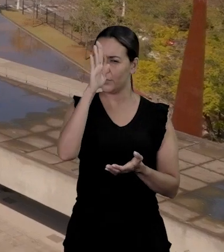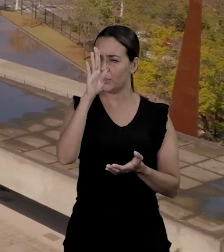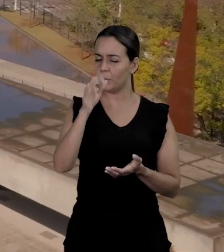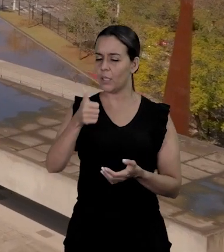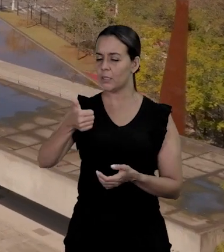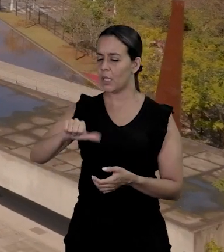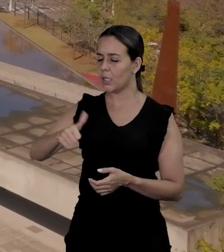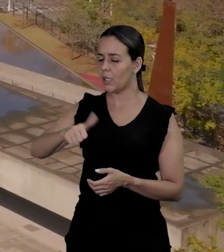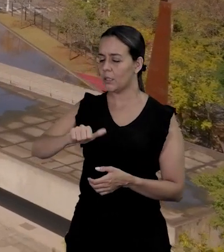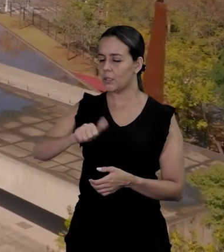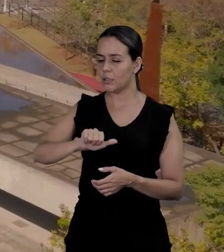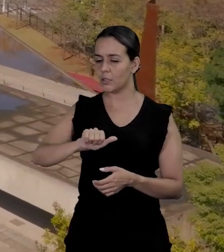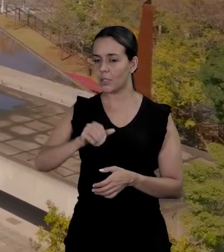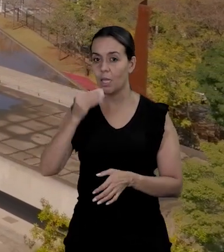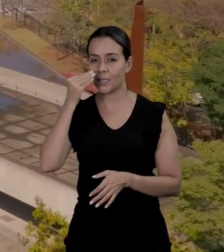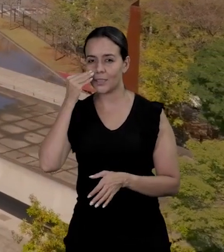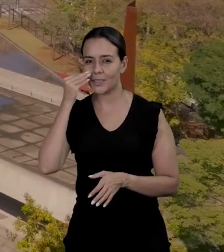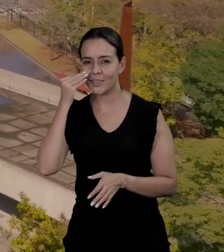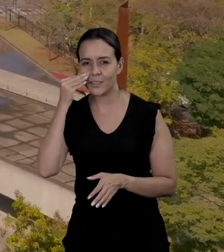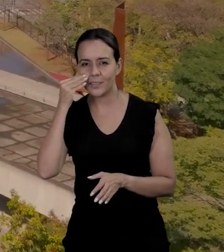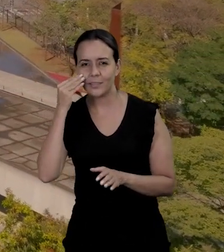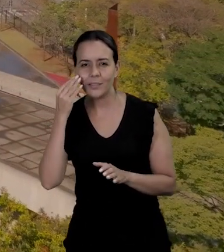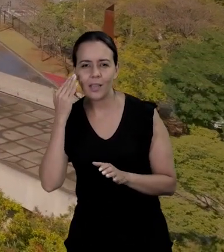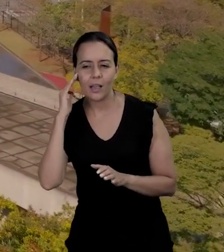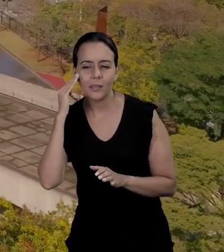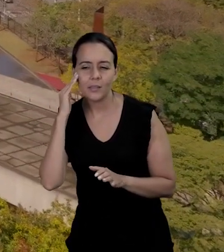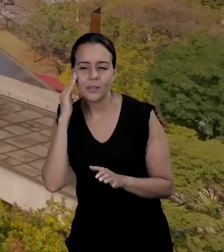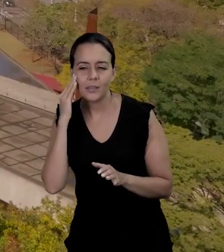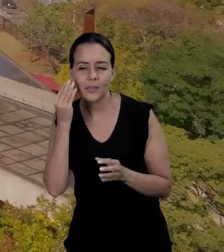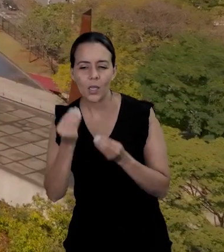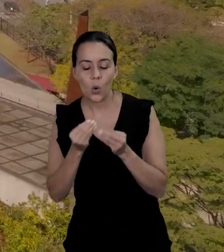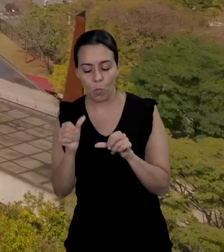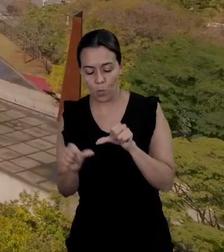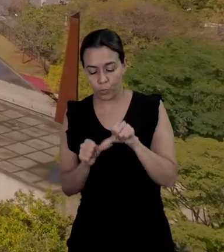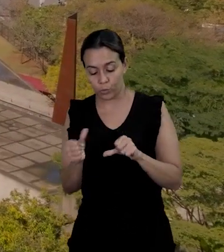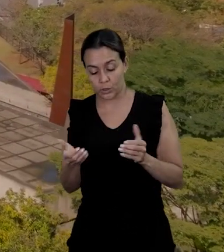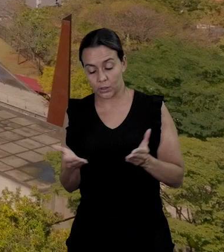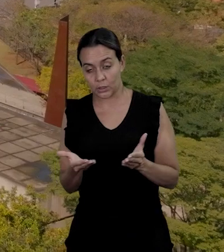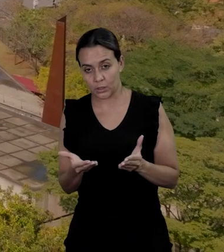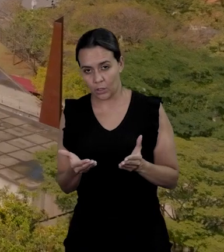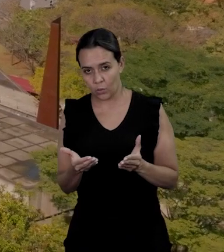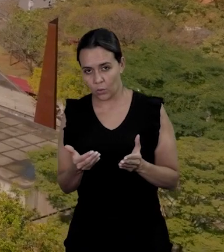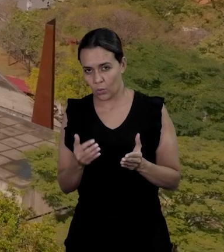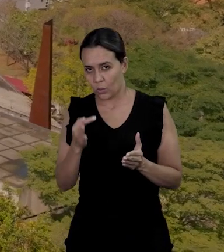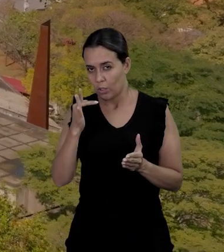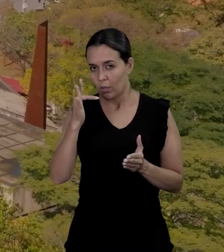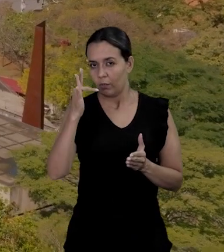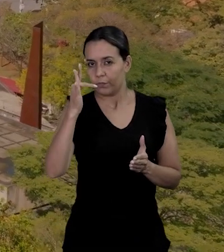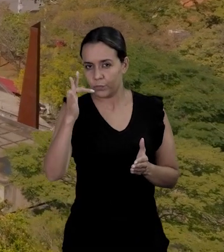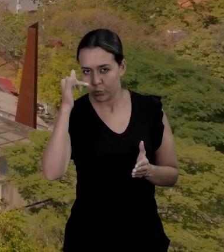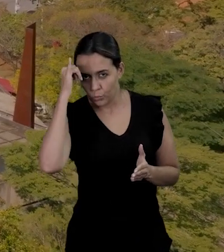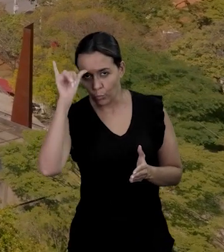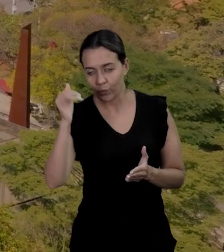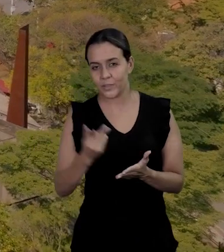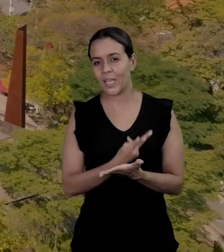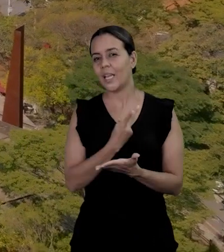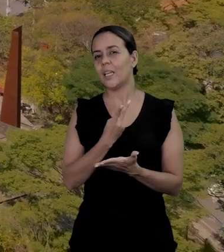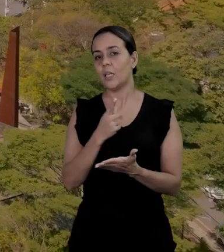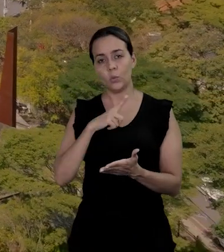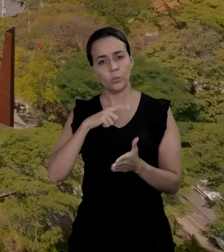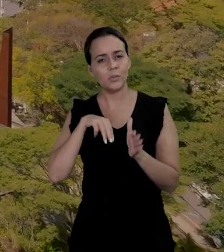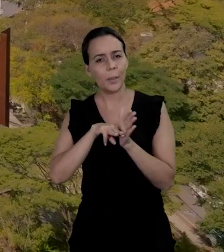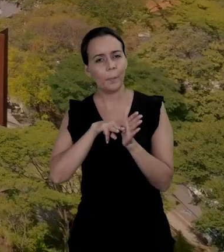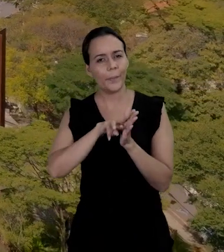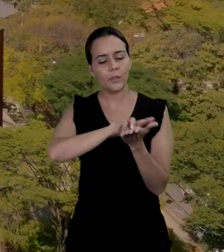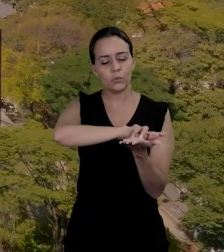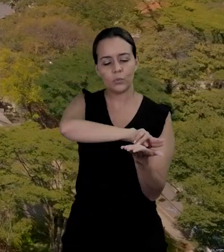hoje, enxergar comportamentos de passado. Então, existem vários métodos, mas o mais assim fundamental é enxergar essas